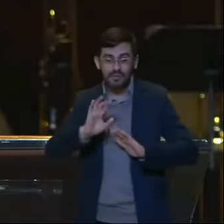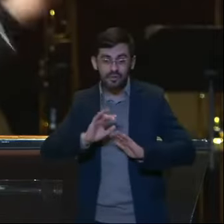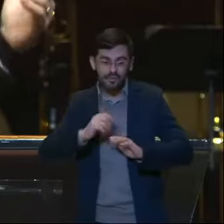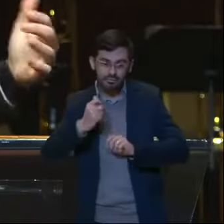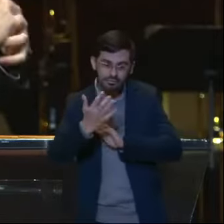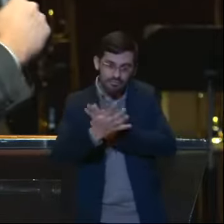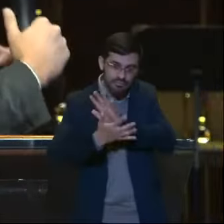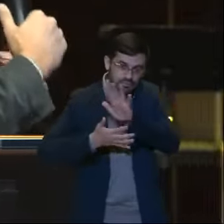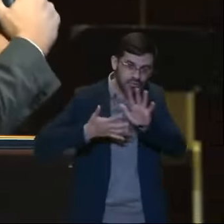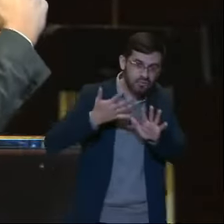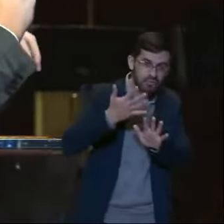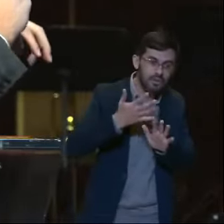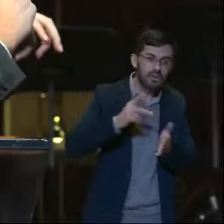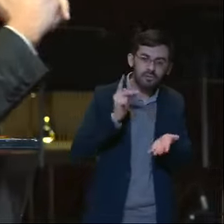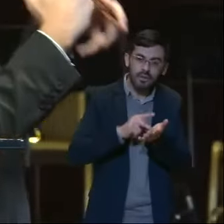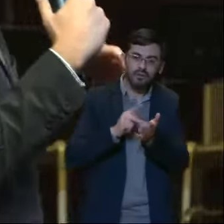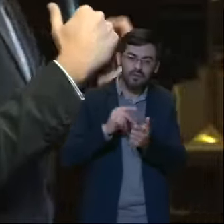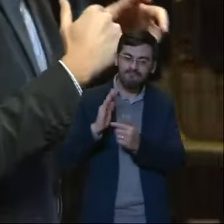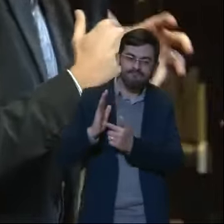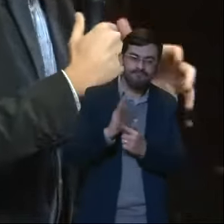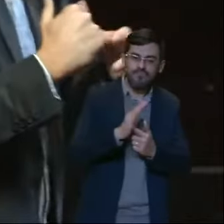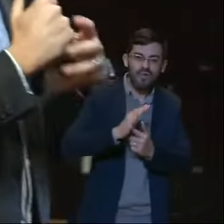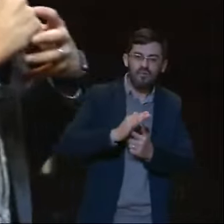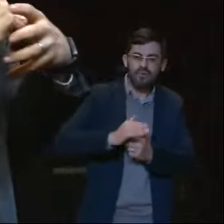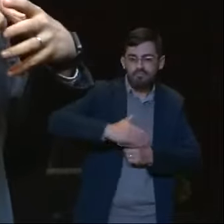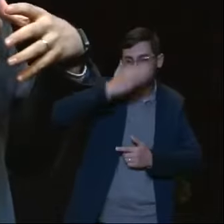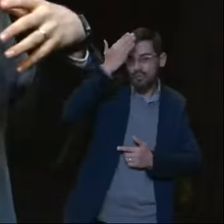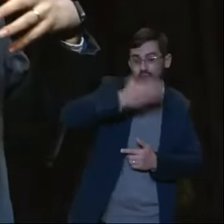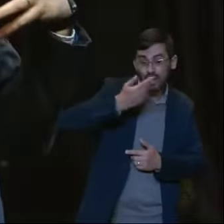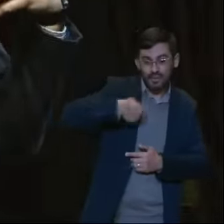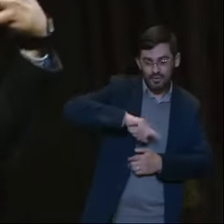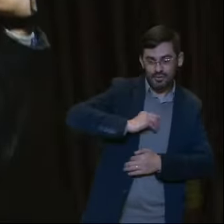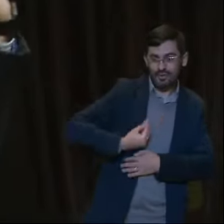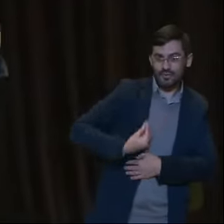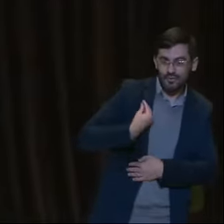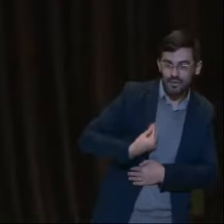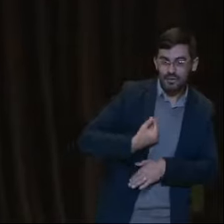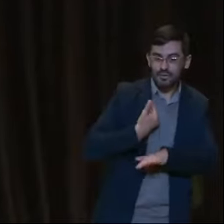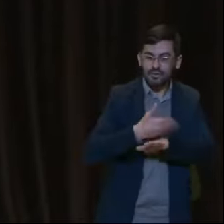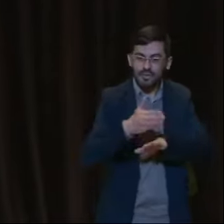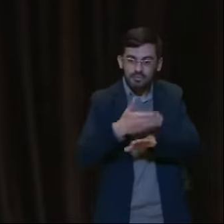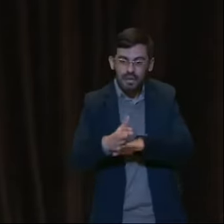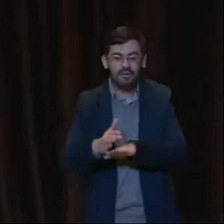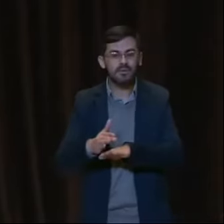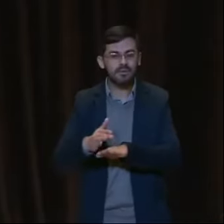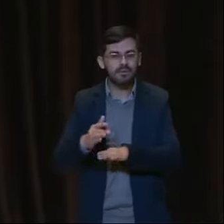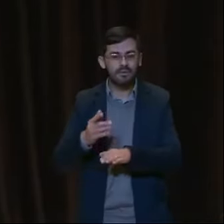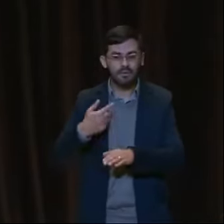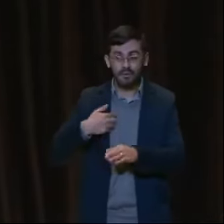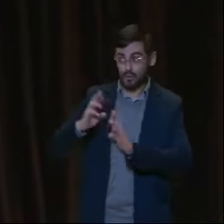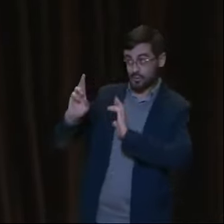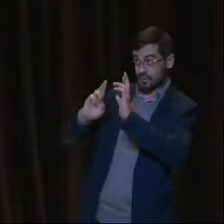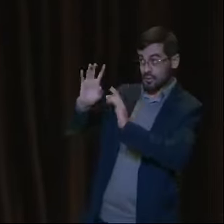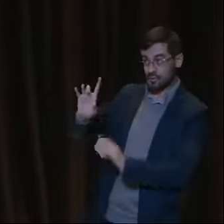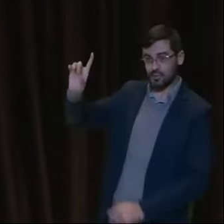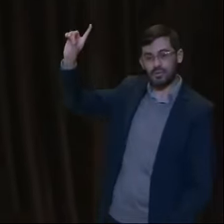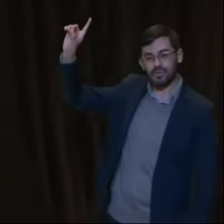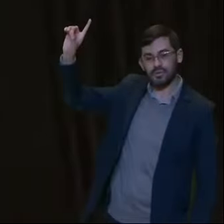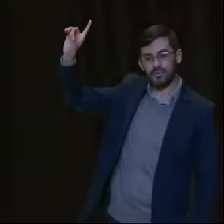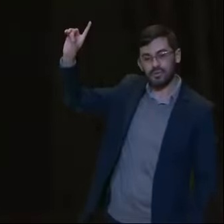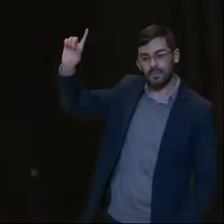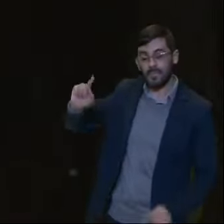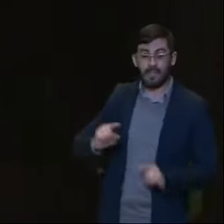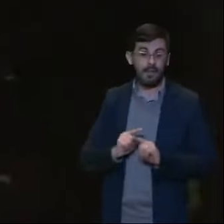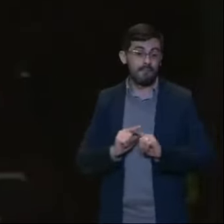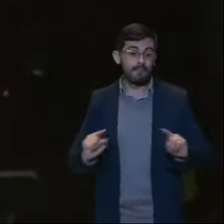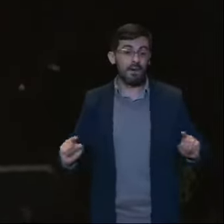vêm corroborar o nosso estilo de vida, corroborar a nossa espiritualidade, aquilo que nós estamos vivendo com Deus. Agora, Jesus